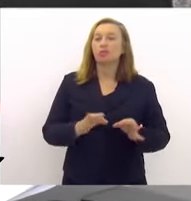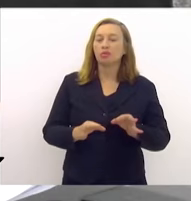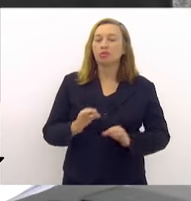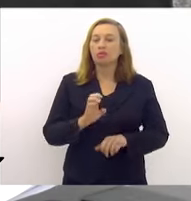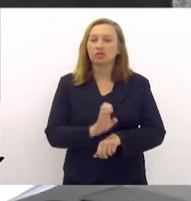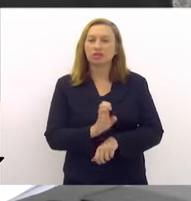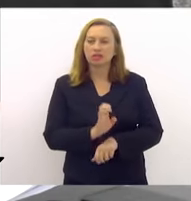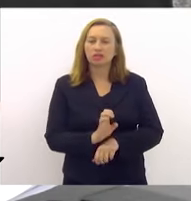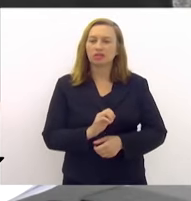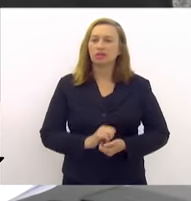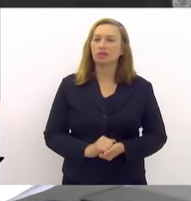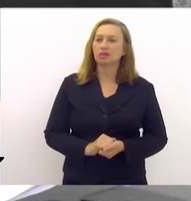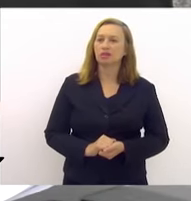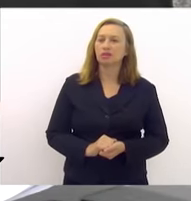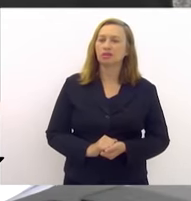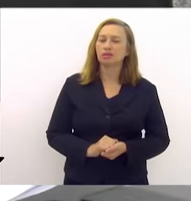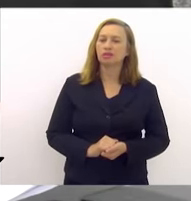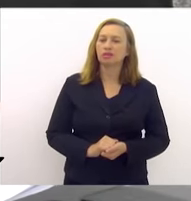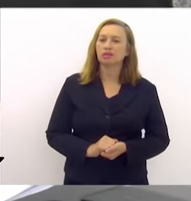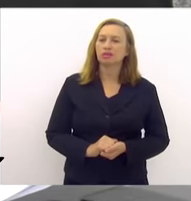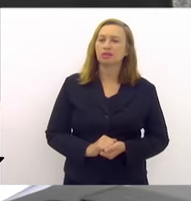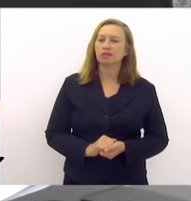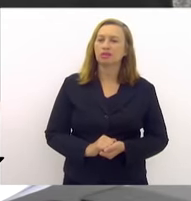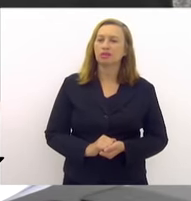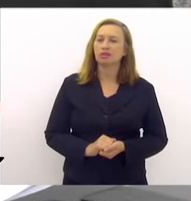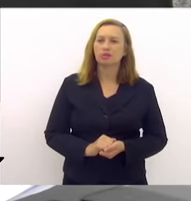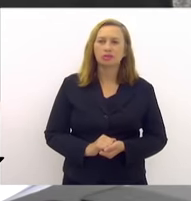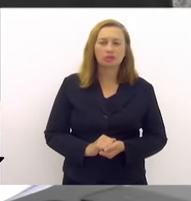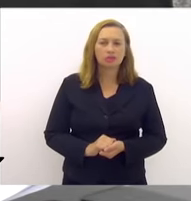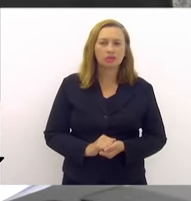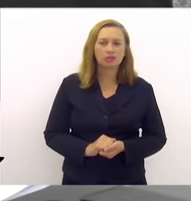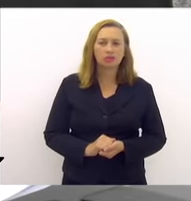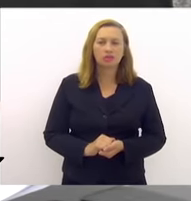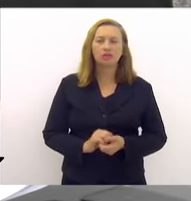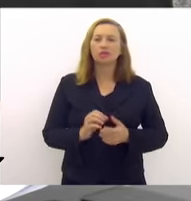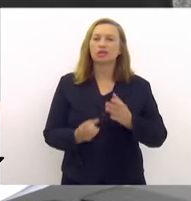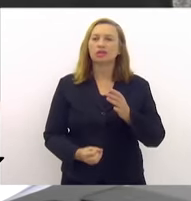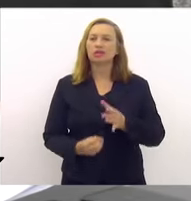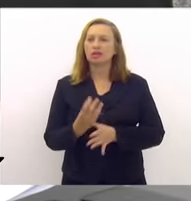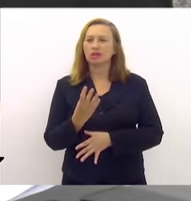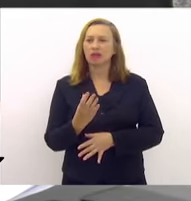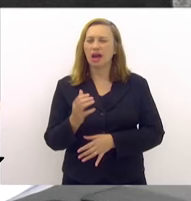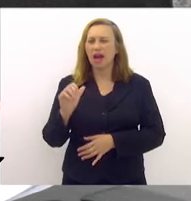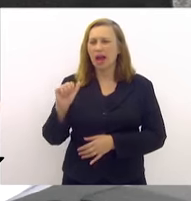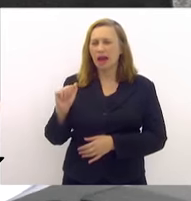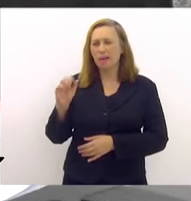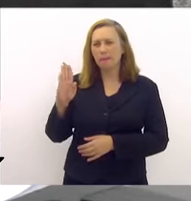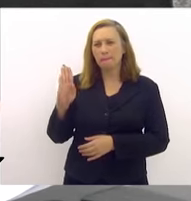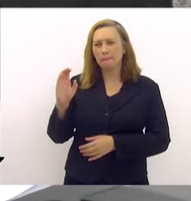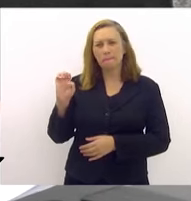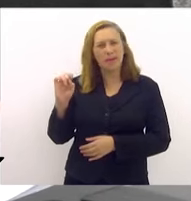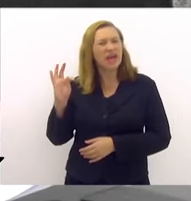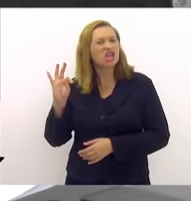para Substituição Gradual do Amianto, asbesto, nas instalações... É asbesto que fala, deputado Mink?